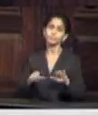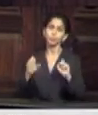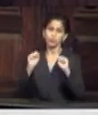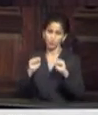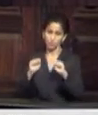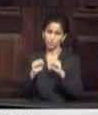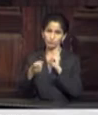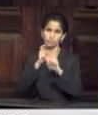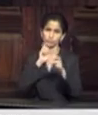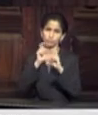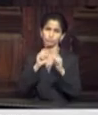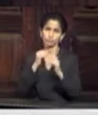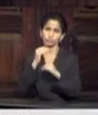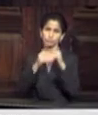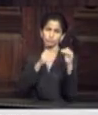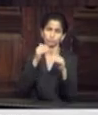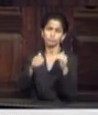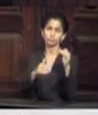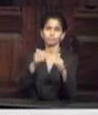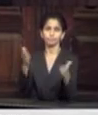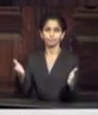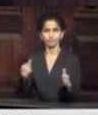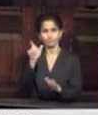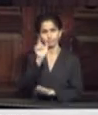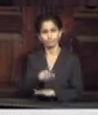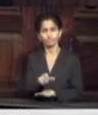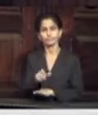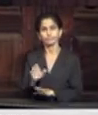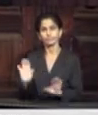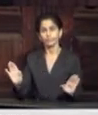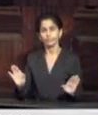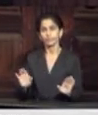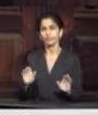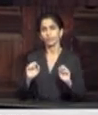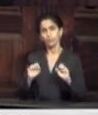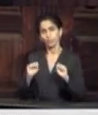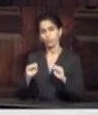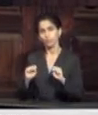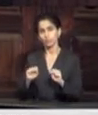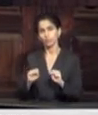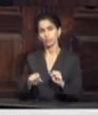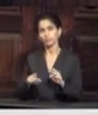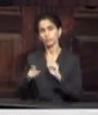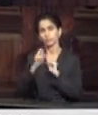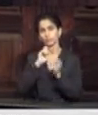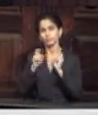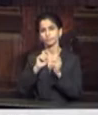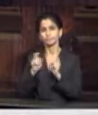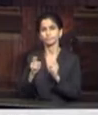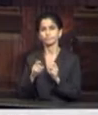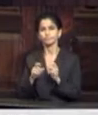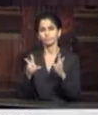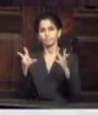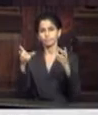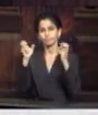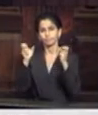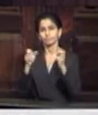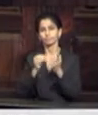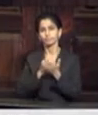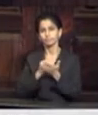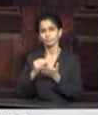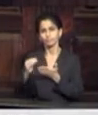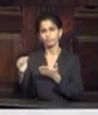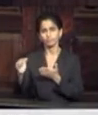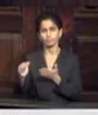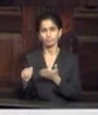no processo mesmo de modelagem. Ainda poderemos trazer para o centro do debate um tema que iniciamos